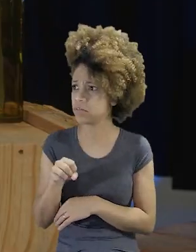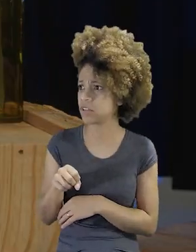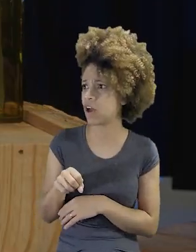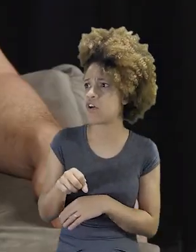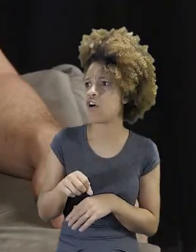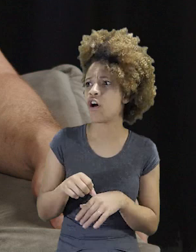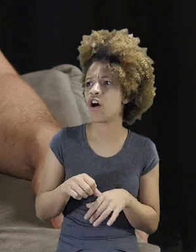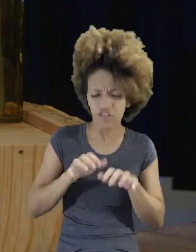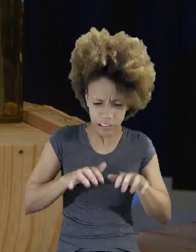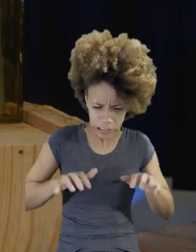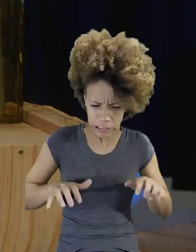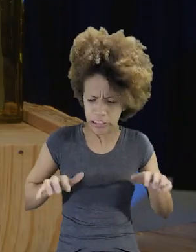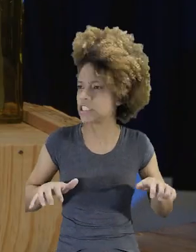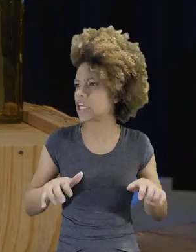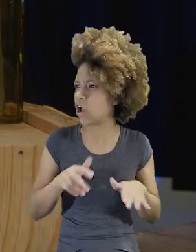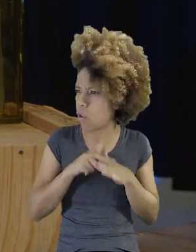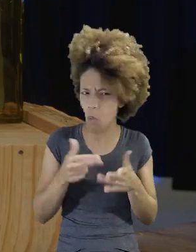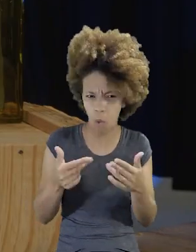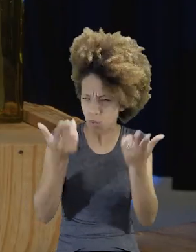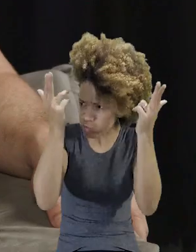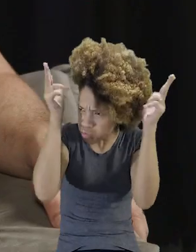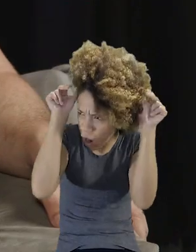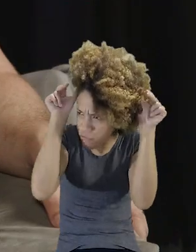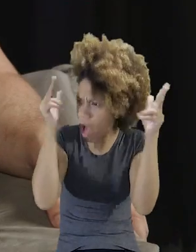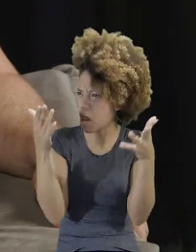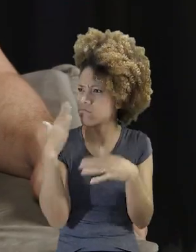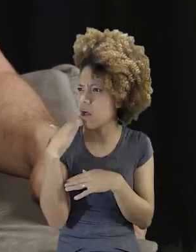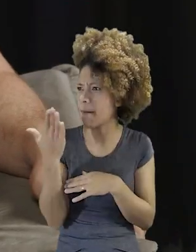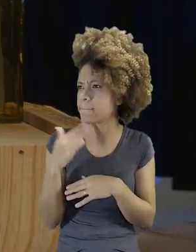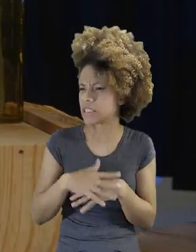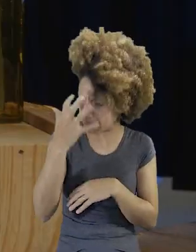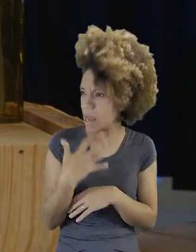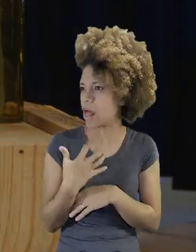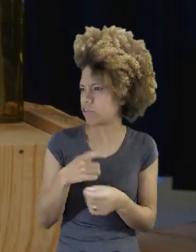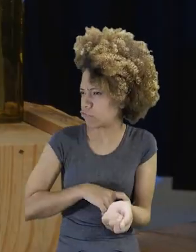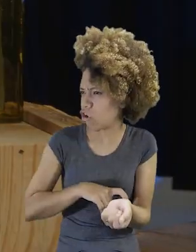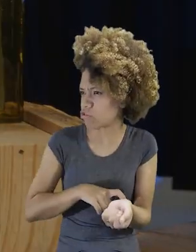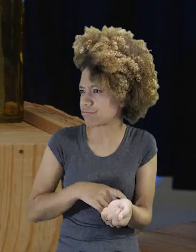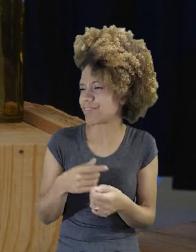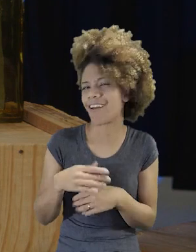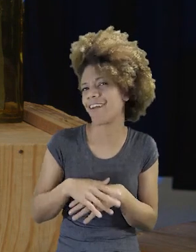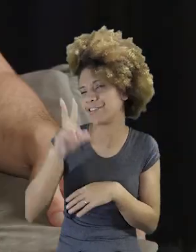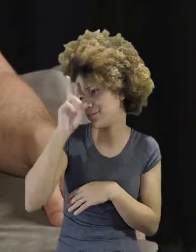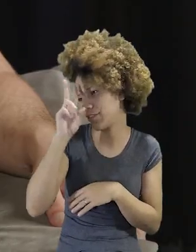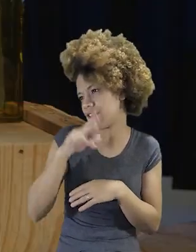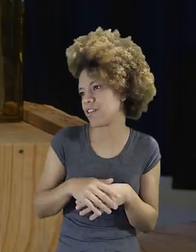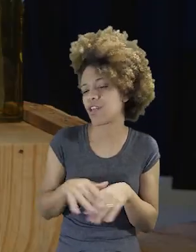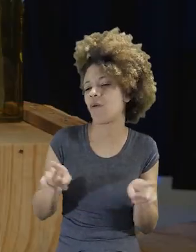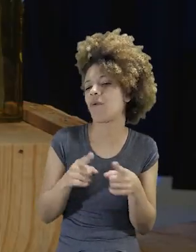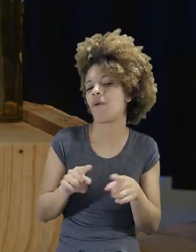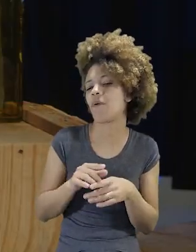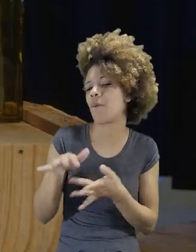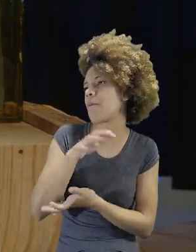John Lennon Tá ligado não sabia disso ele falou cara vou tocar igual um cavalo Tá ligado a história que eu sei White alma é cheio dessas é